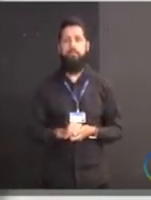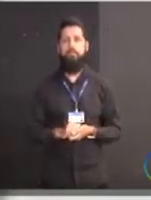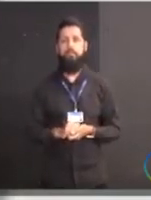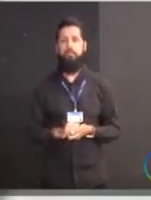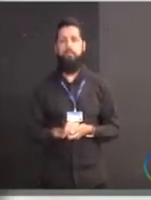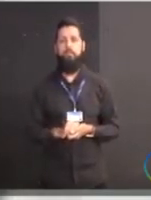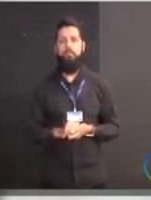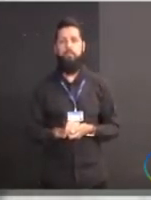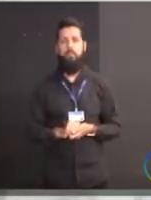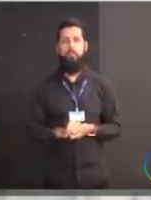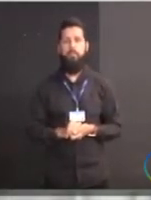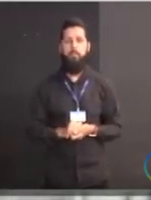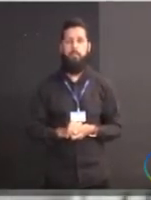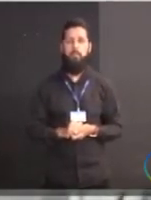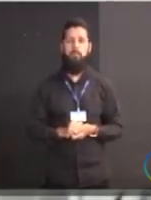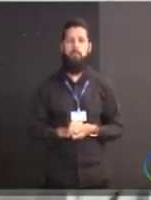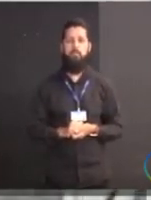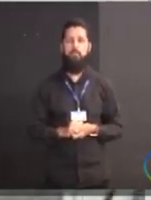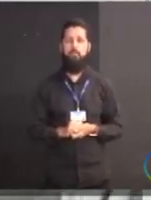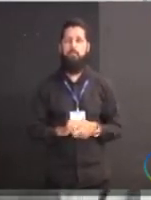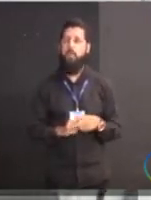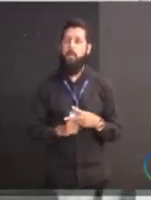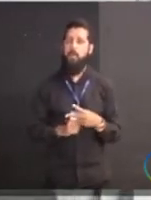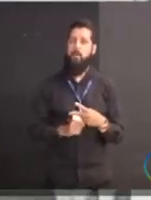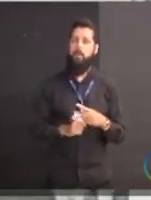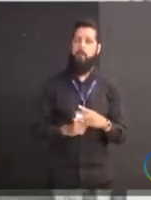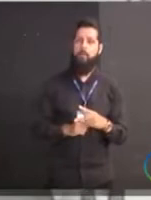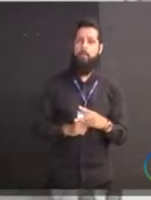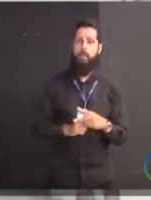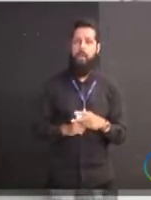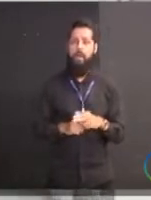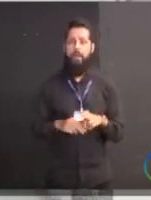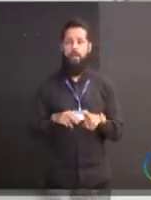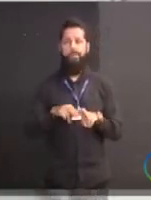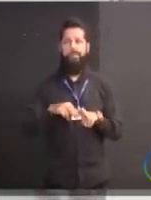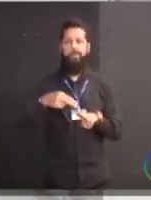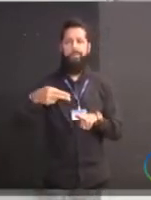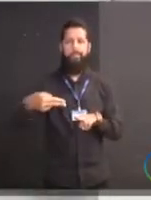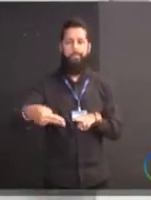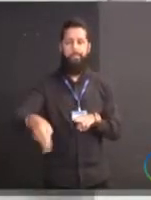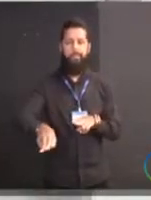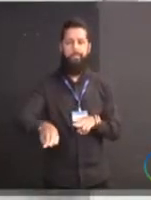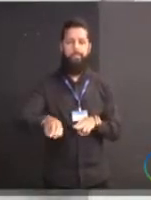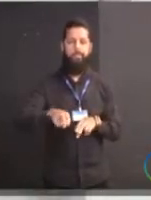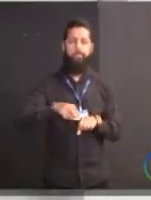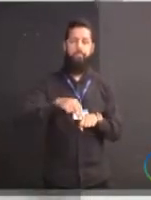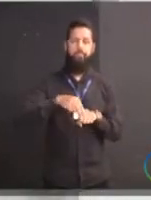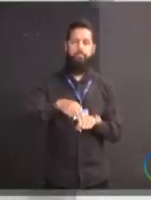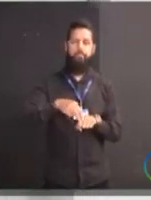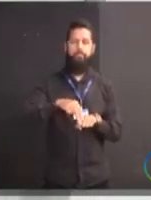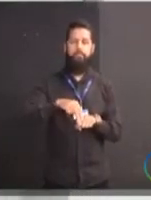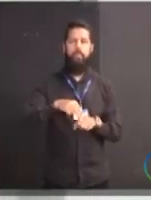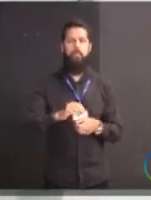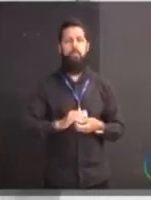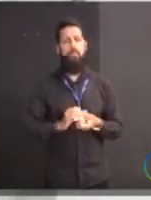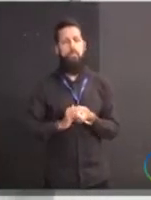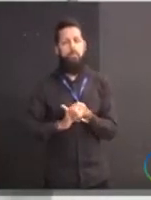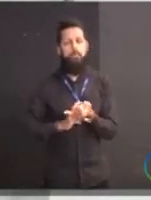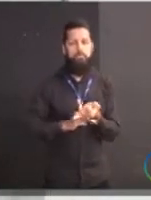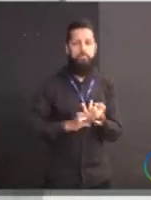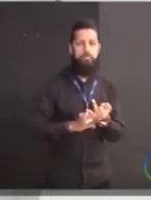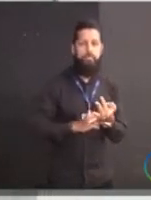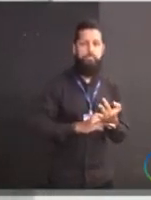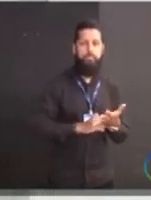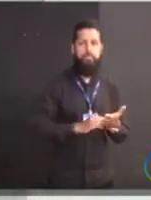acordado para muitas indagações. Ele está sendo chamado pelo seu